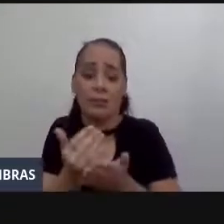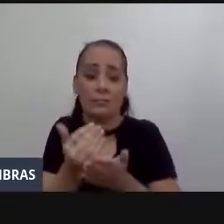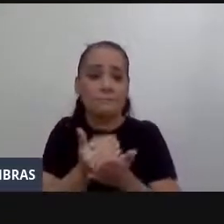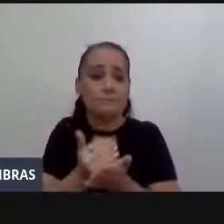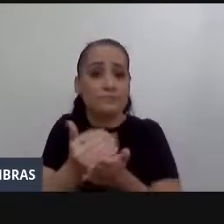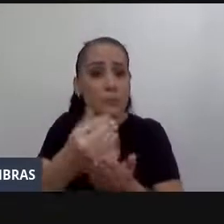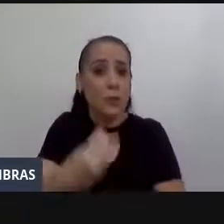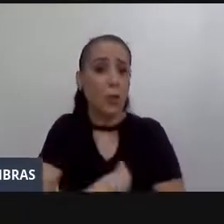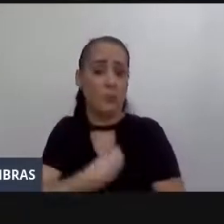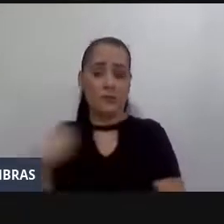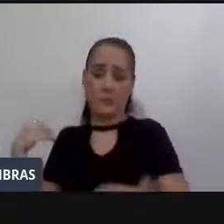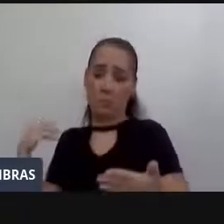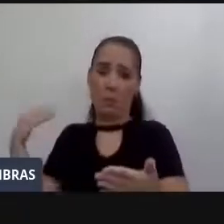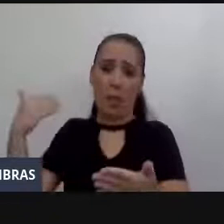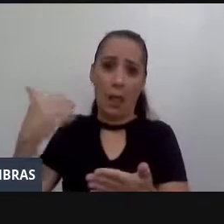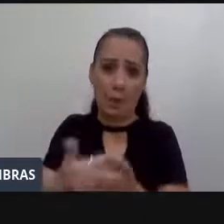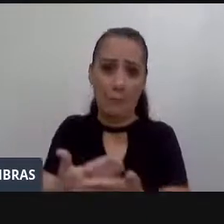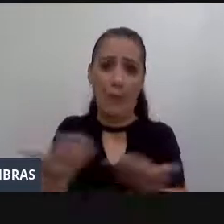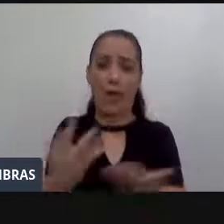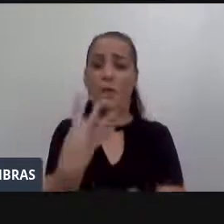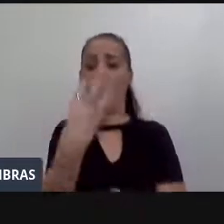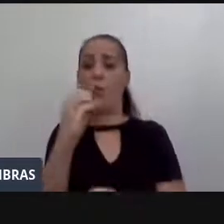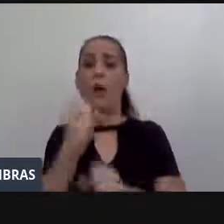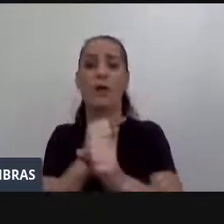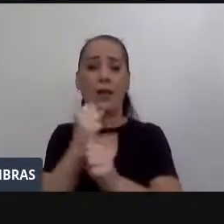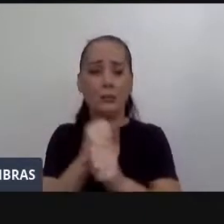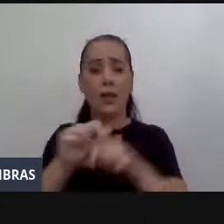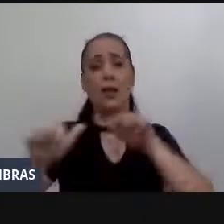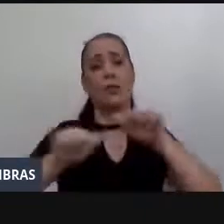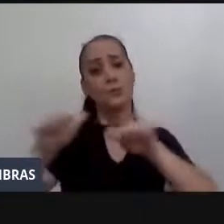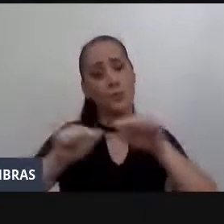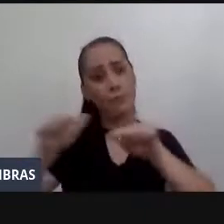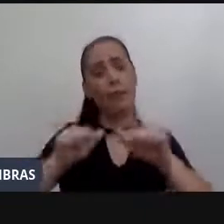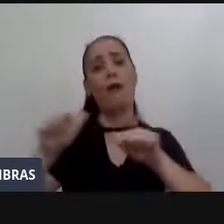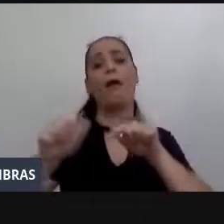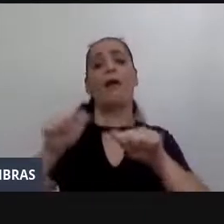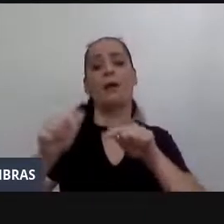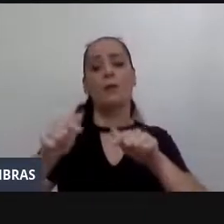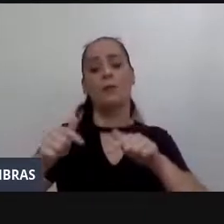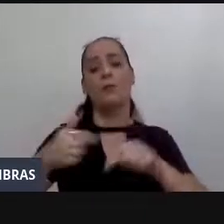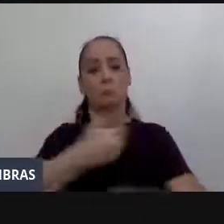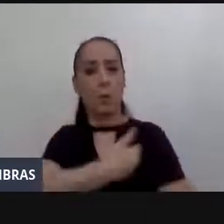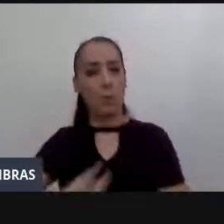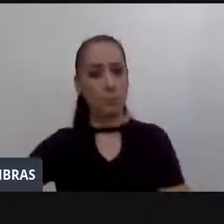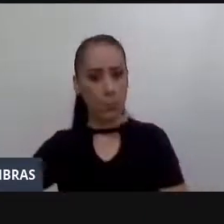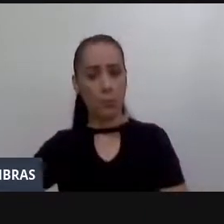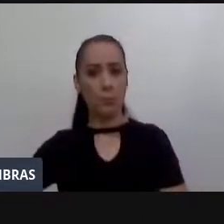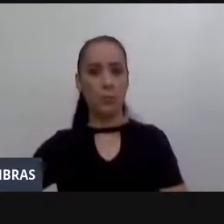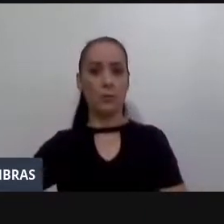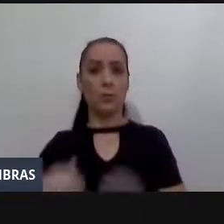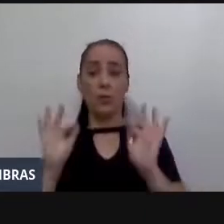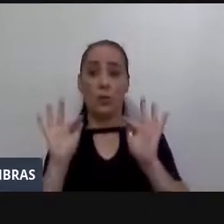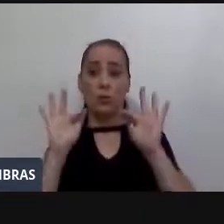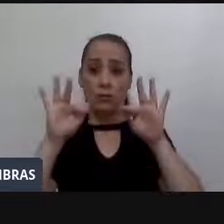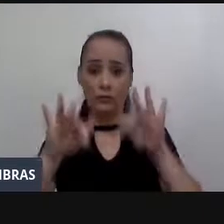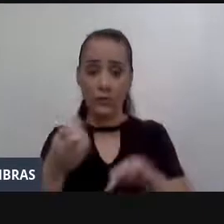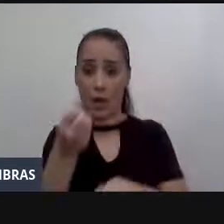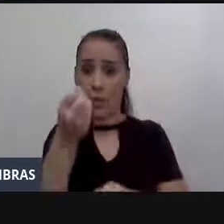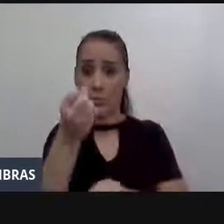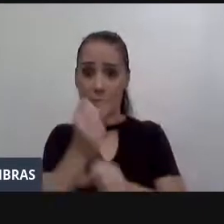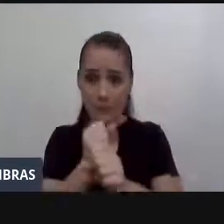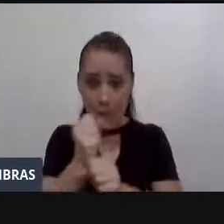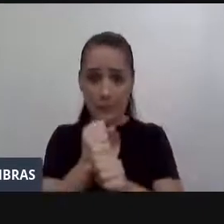anos no parlamento, praticamente 40 anos. Vou terminar com 40 anos porque eu tenho mais 6 anos de mandato. Hoje eu estou com